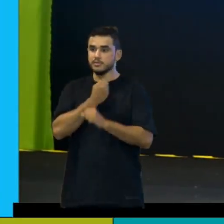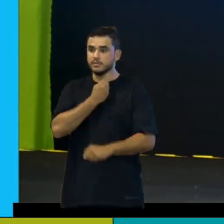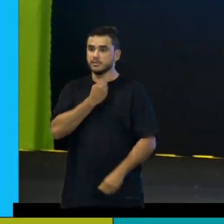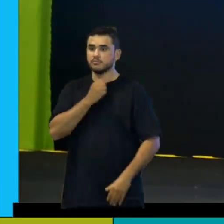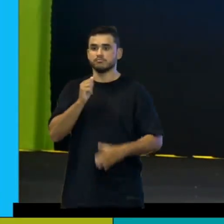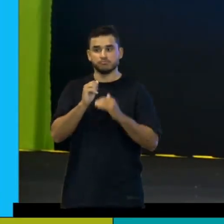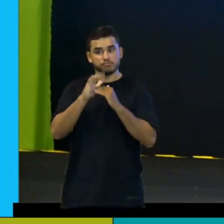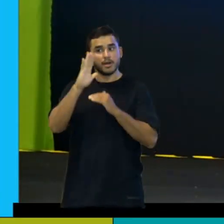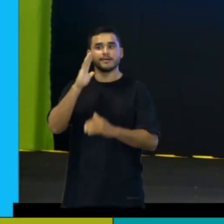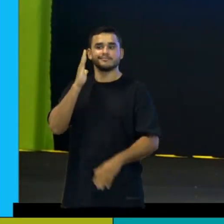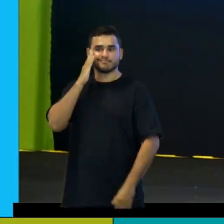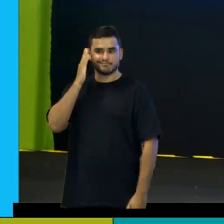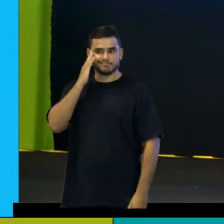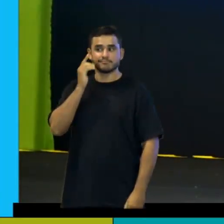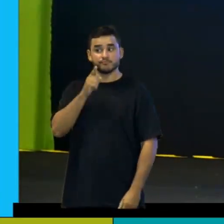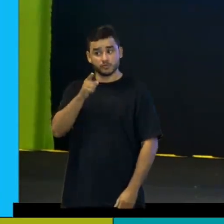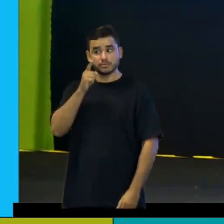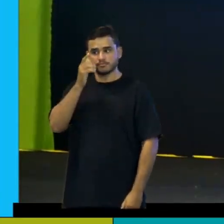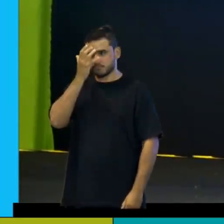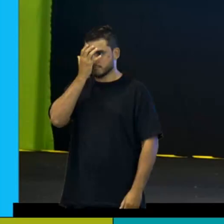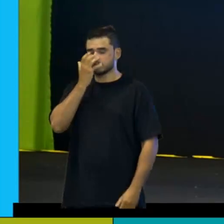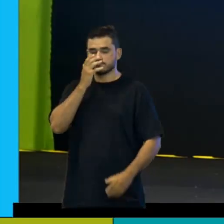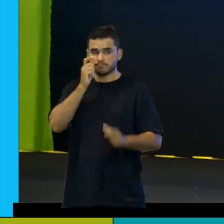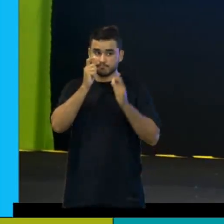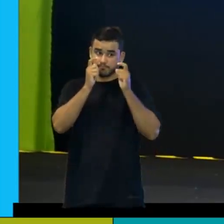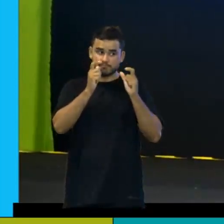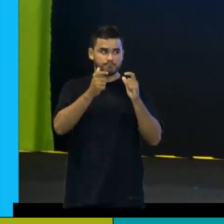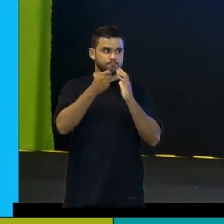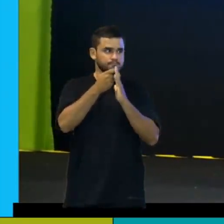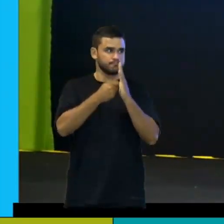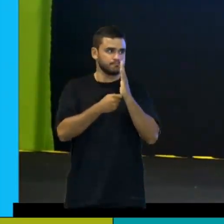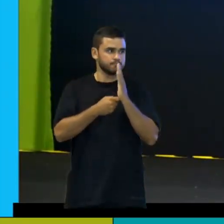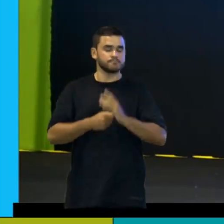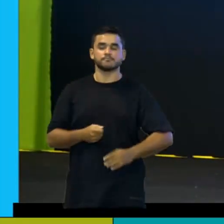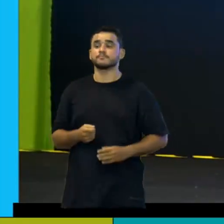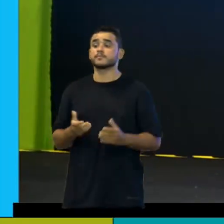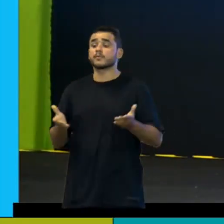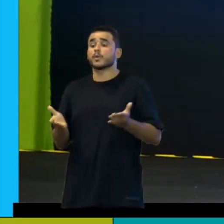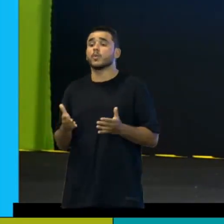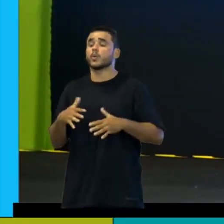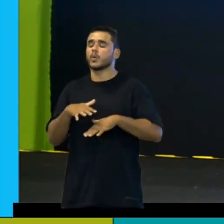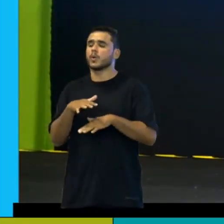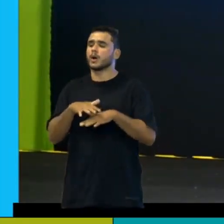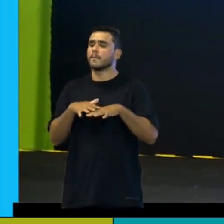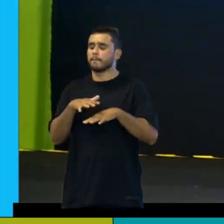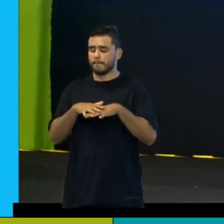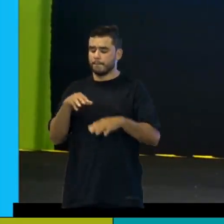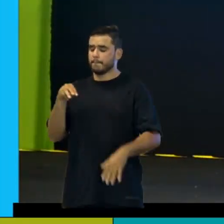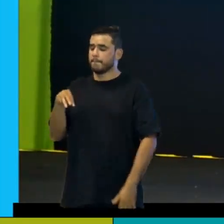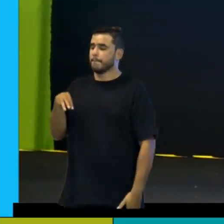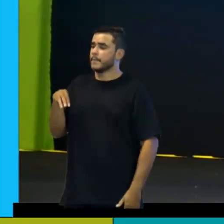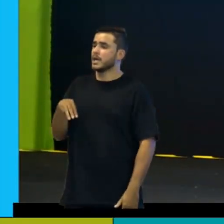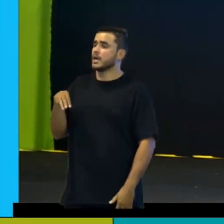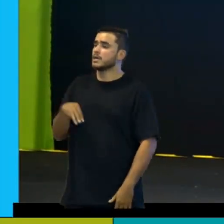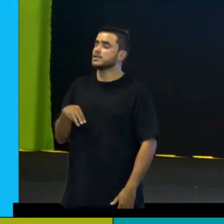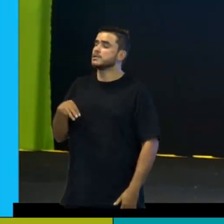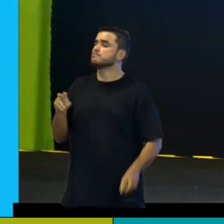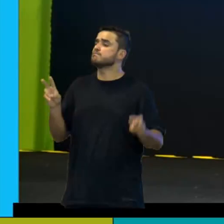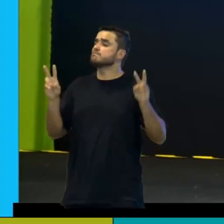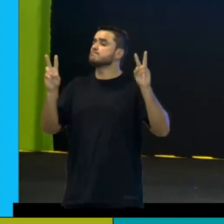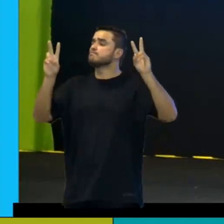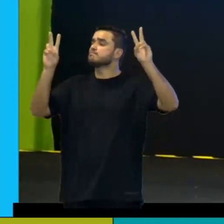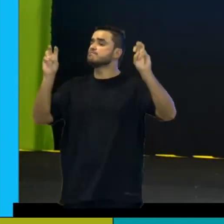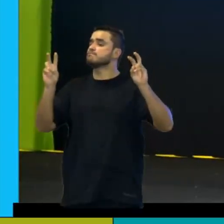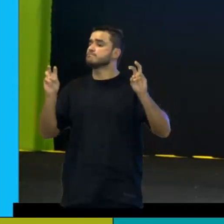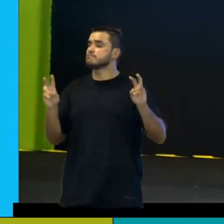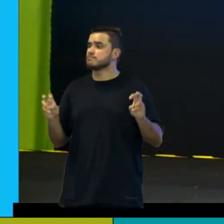muito importante a gente fazer isso, tá bom? Na nossa aula de hoje, pessoal, a gente vai falar de matemática. E eu separei para a aula de hoje assuntos, não